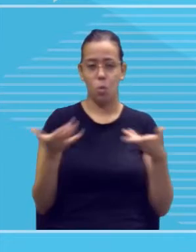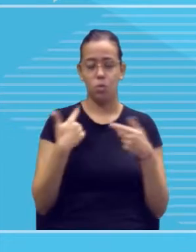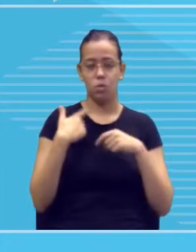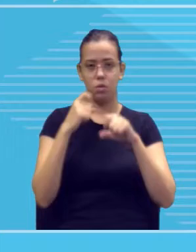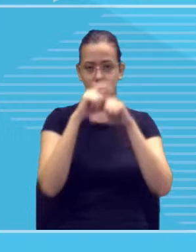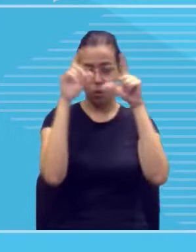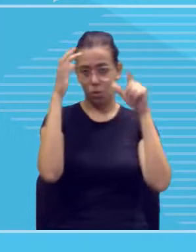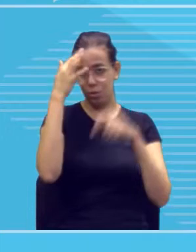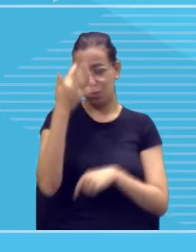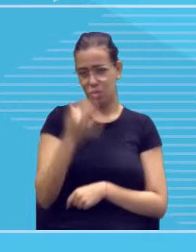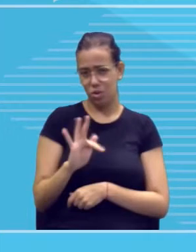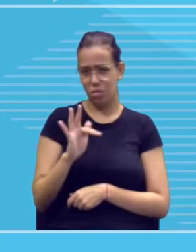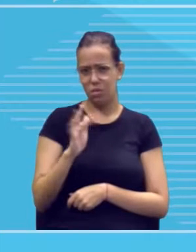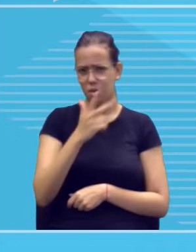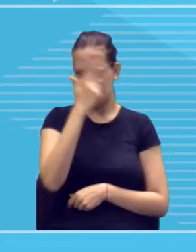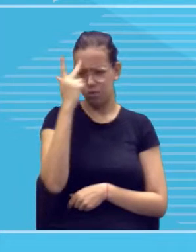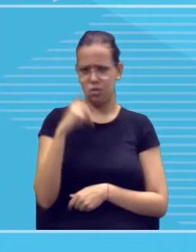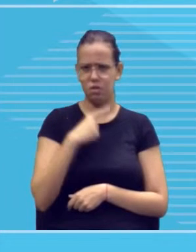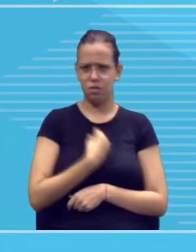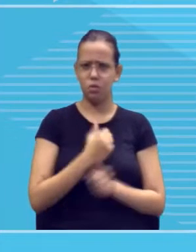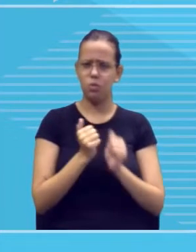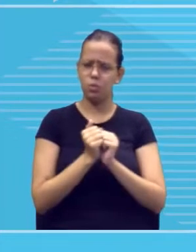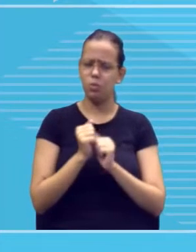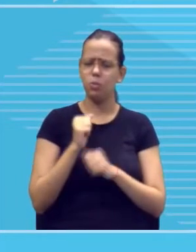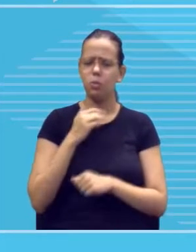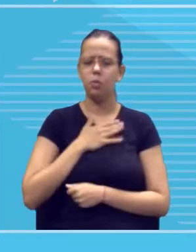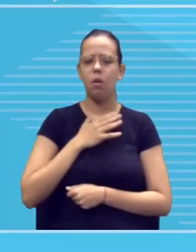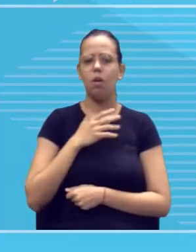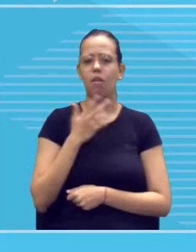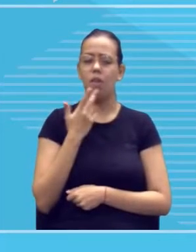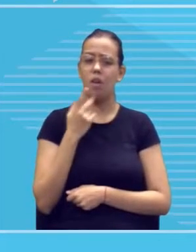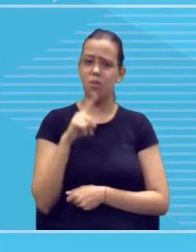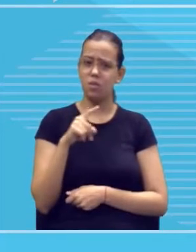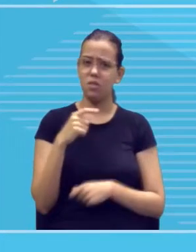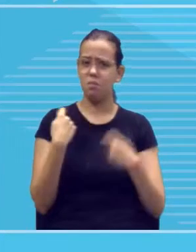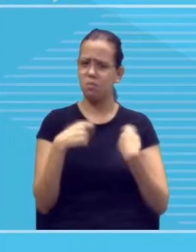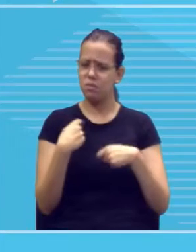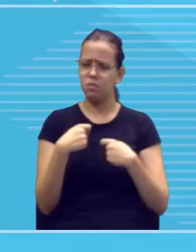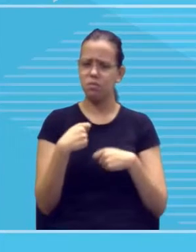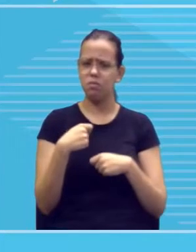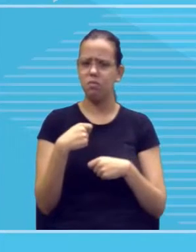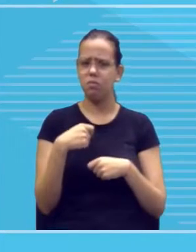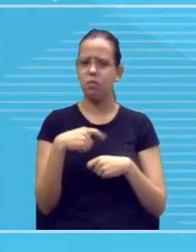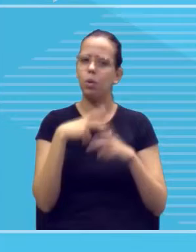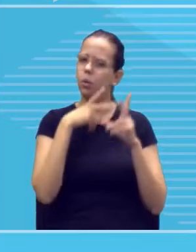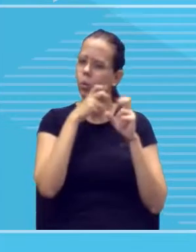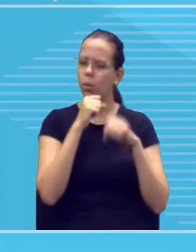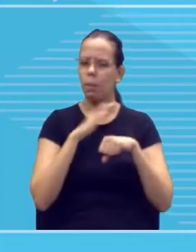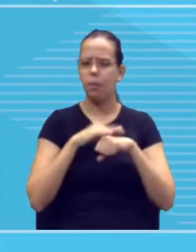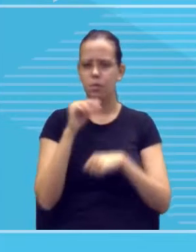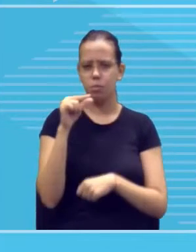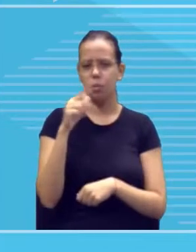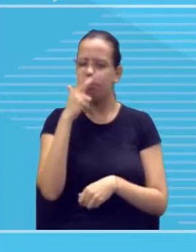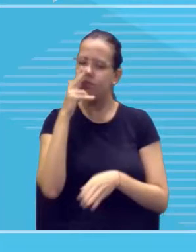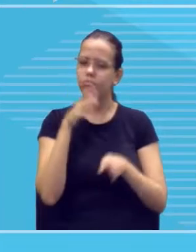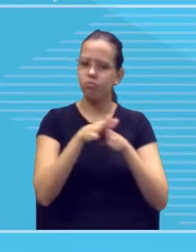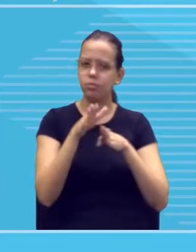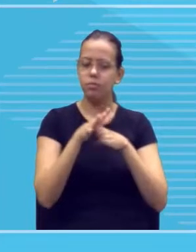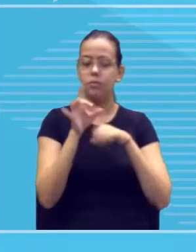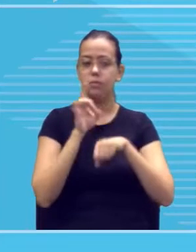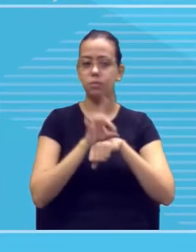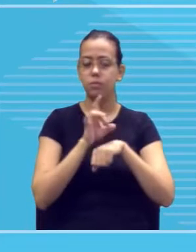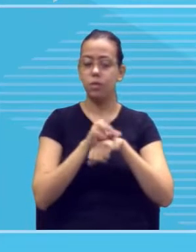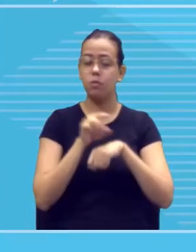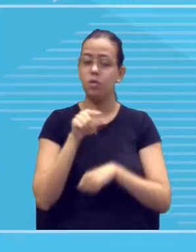dor de cabeça aí a pessoa tá ao meu lado diz assim ah você deveria é duvido mais um pouco então ele tá te dando uma recomendação tá te dando sugestão Olha